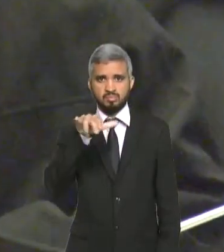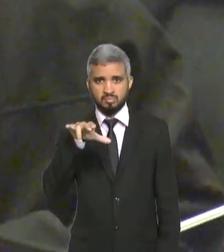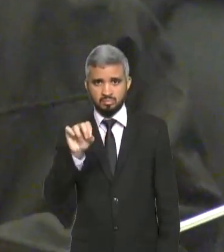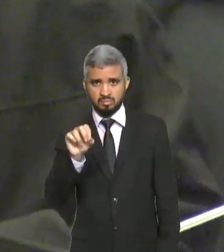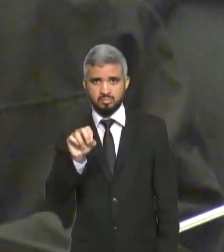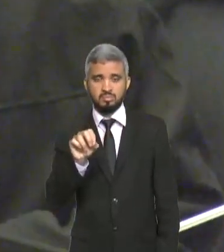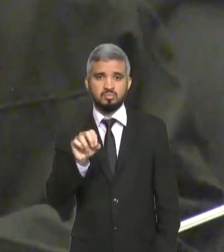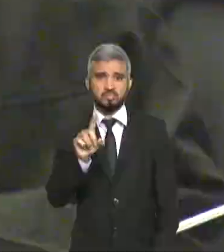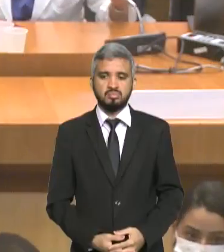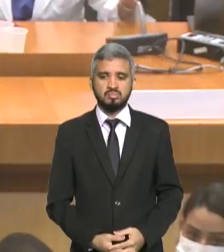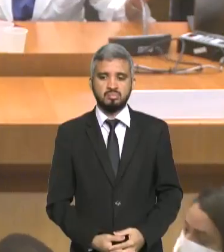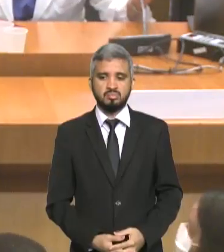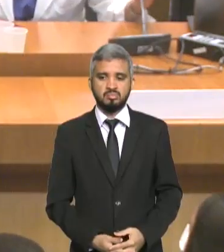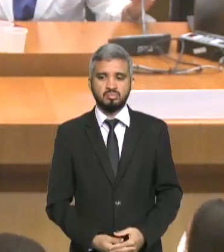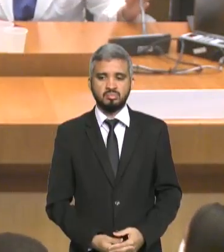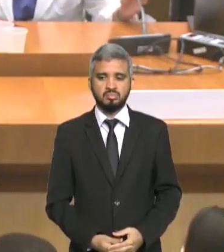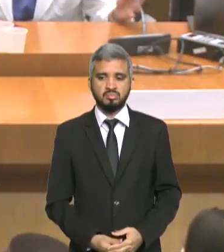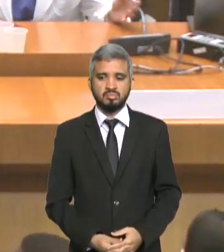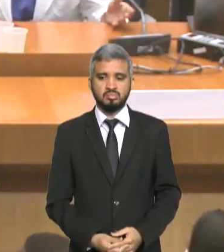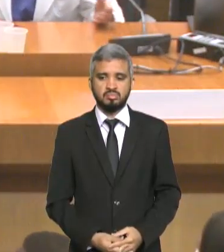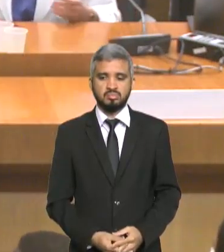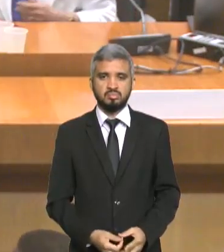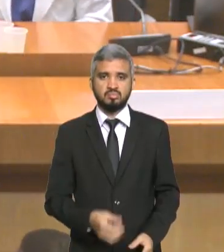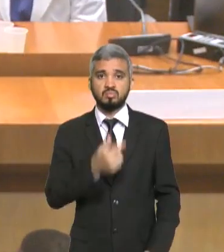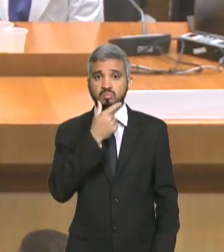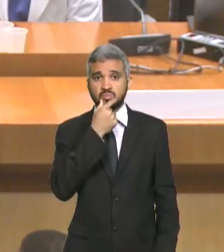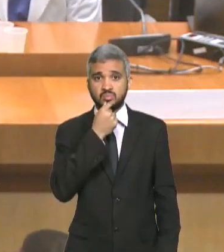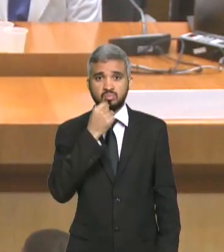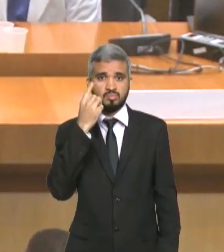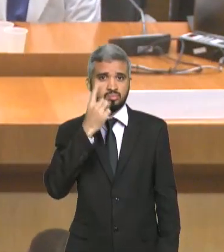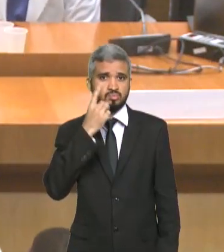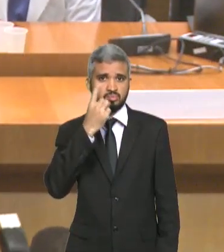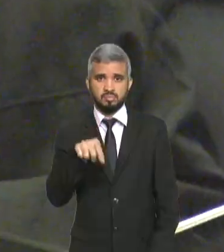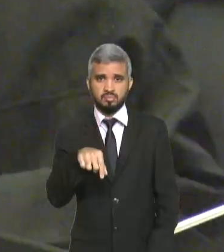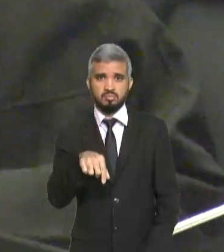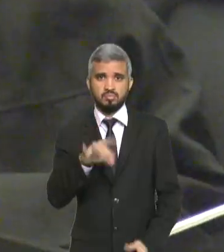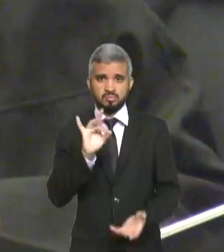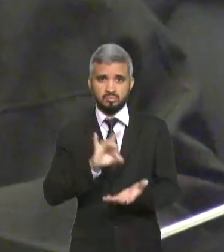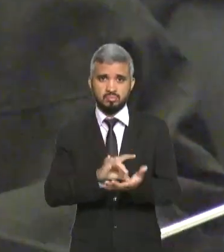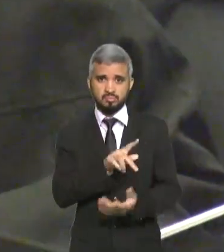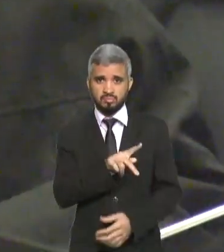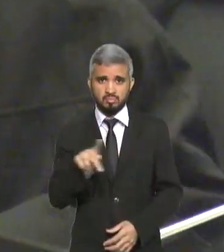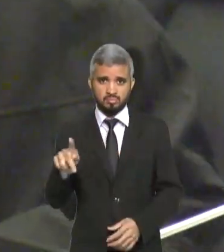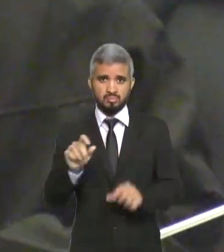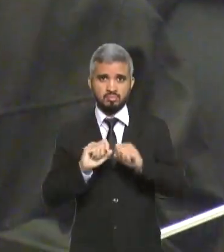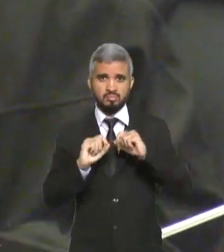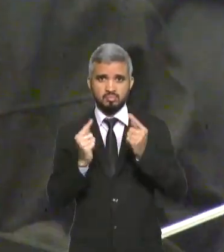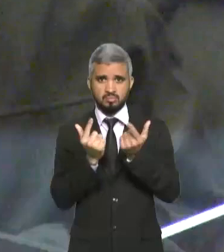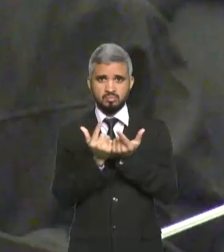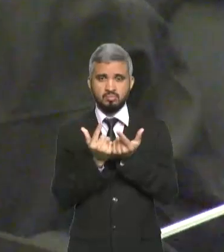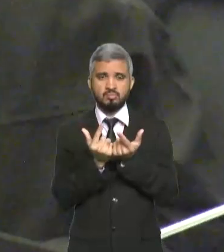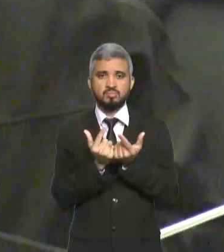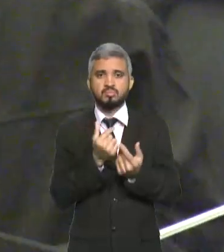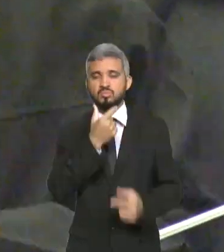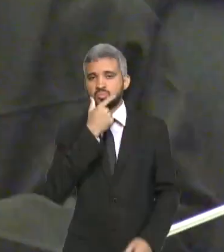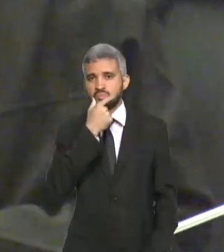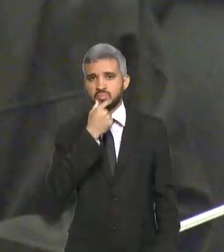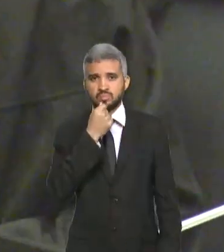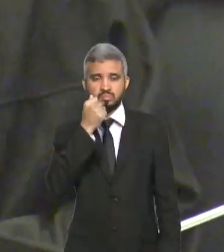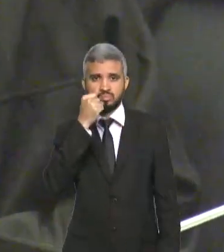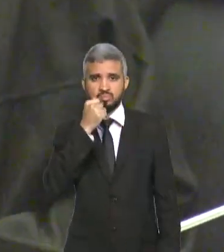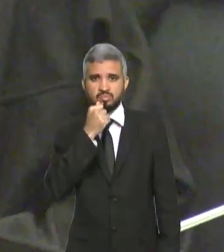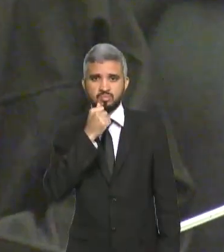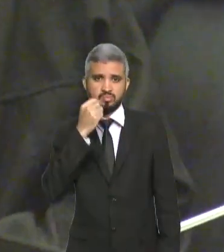do plenário Najib Eichel e agradeceu à Casa do Povo pela aprovação da lei. Senhoras e senhores